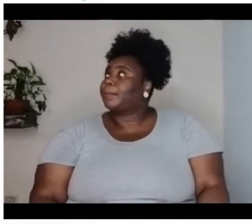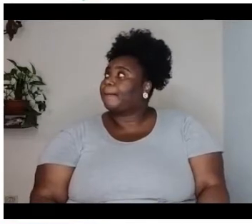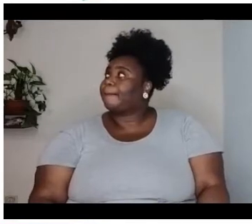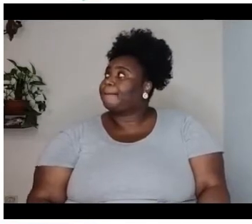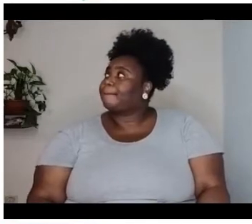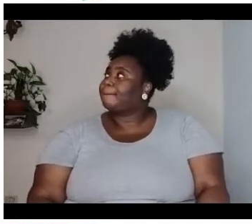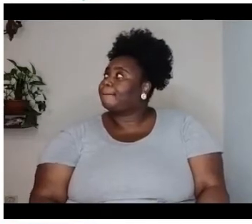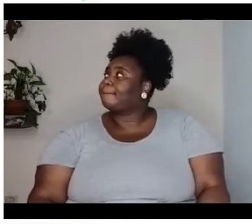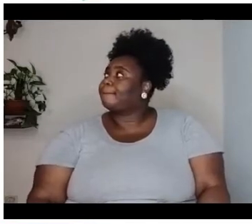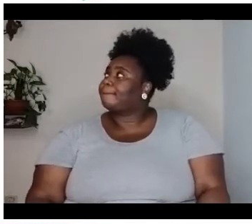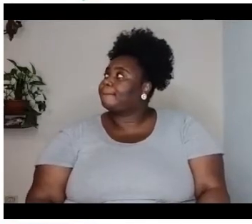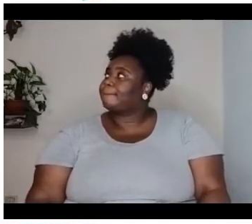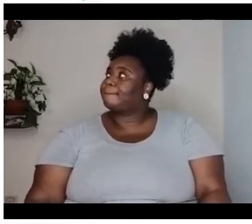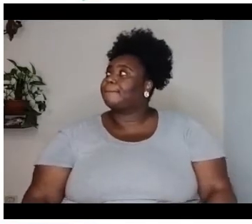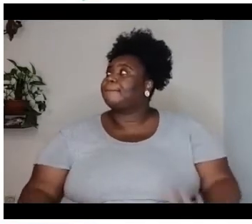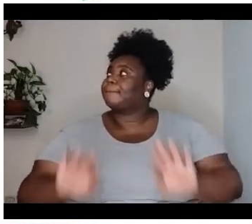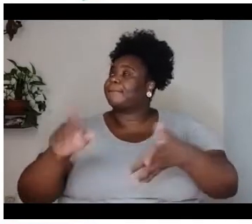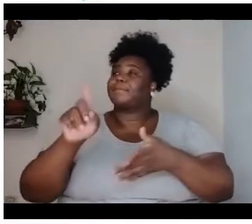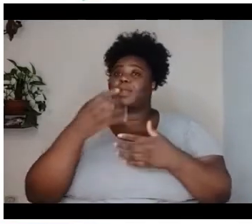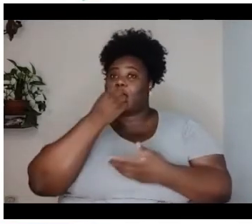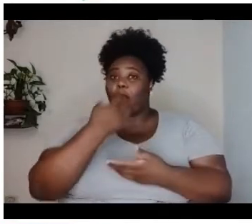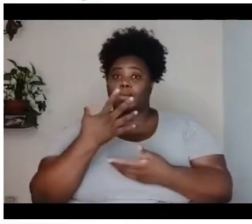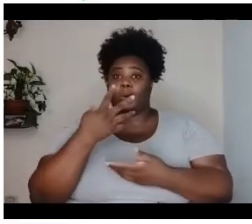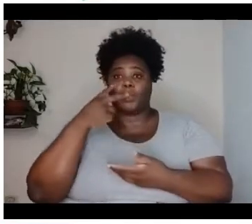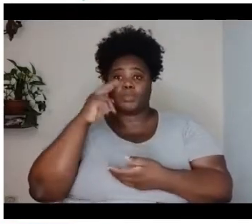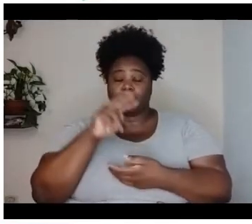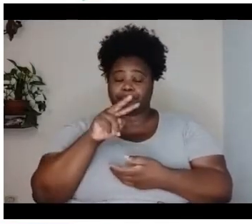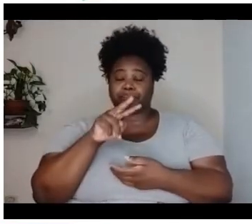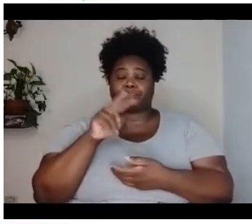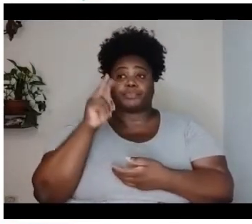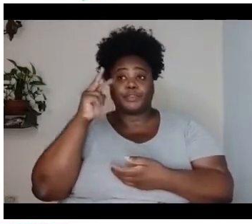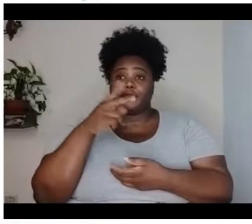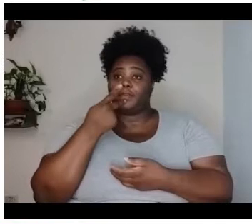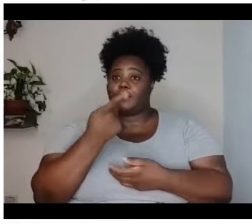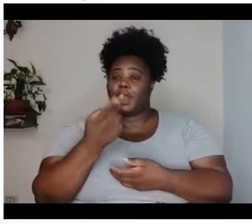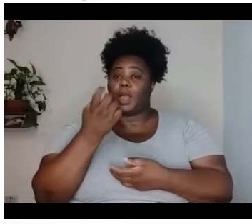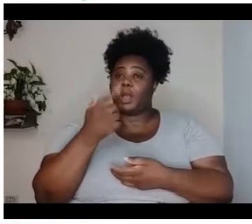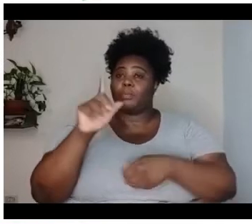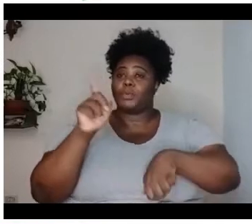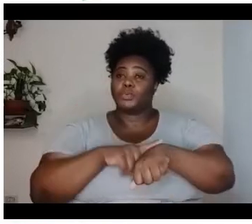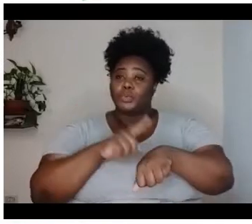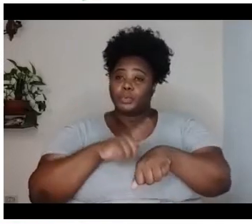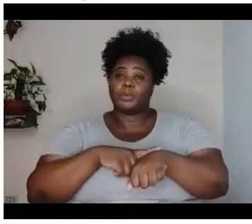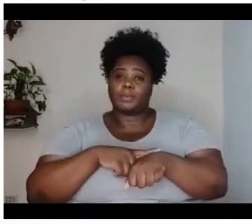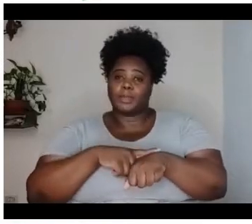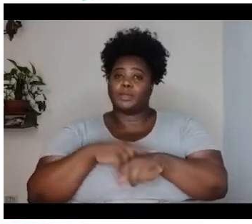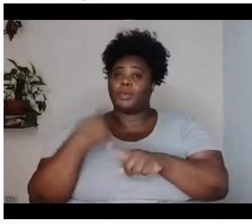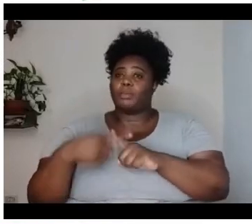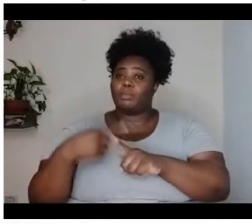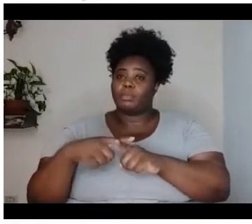Ótimo. Não, é incrível te ouvir falar assim um pouco desse momento catártico, né? Porque você falou